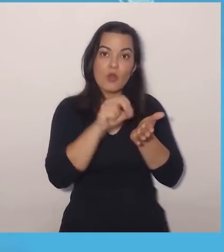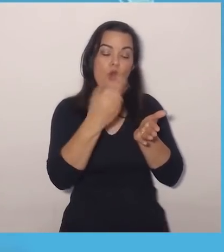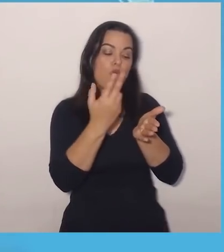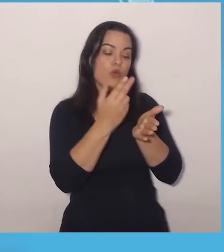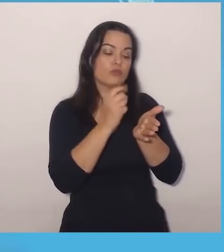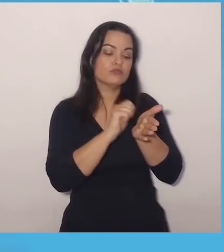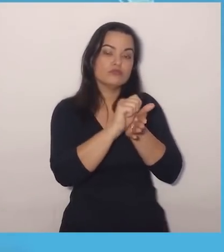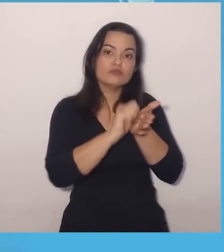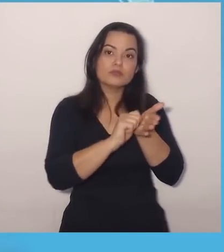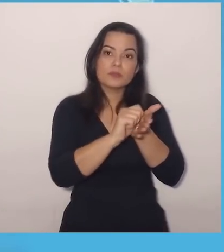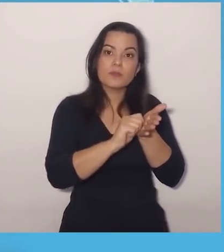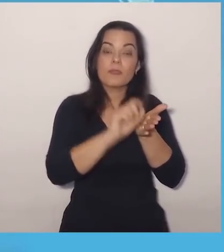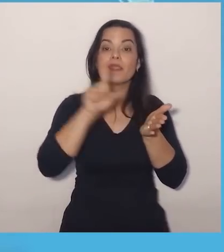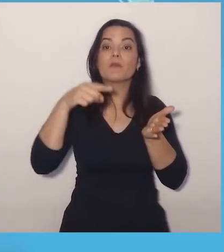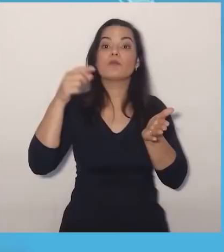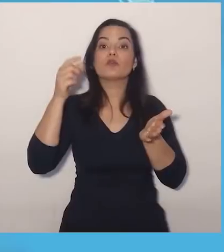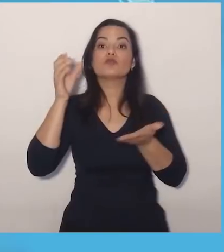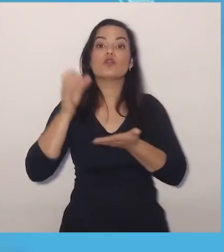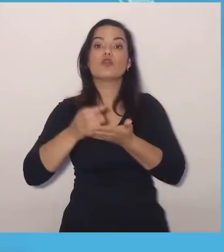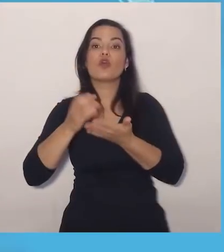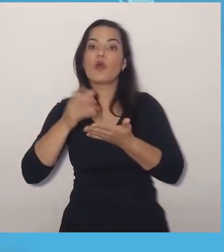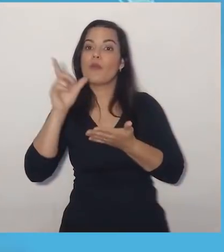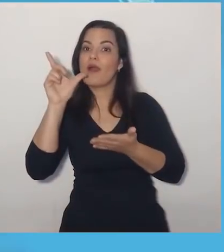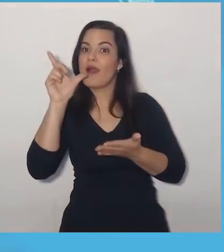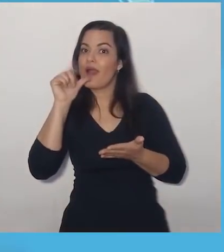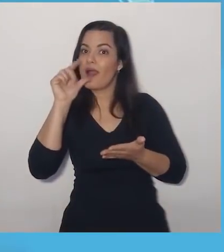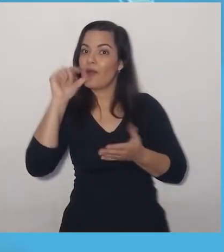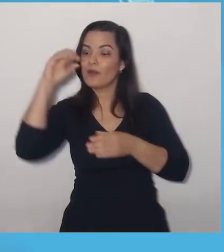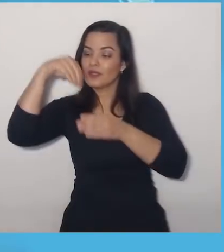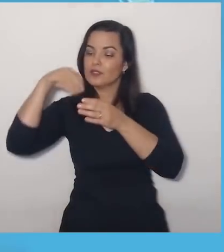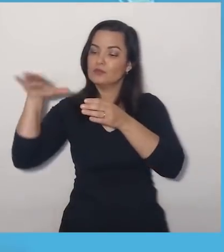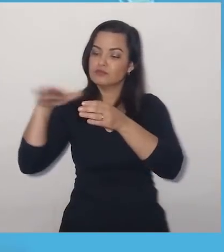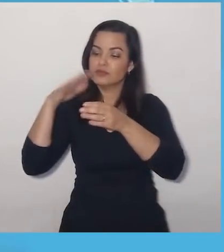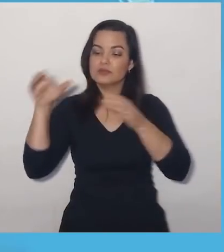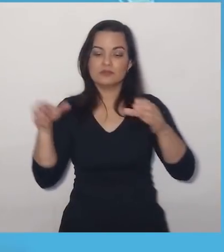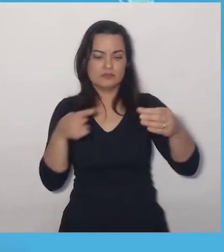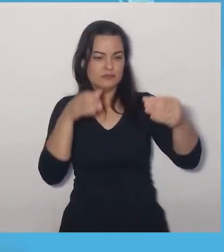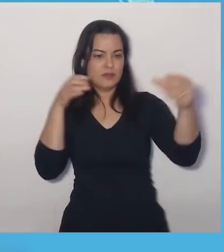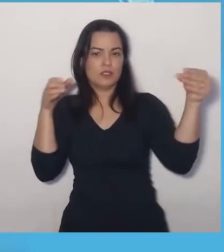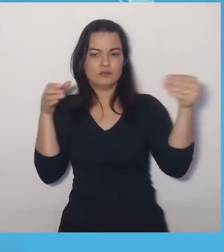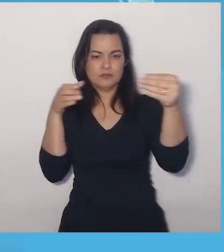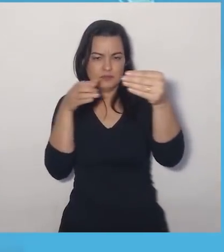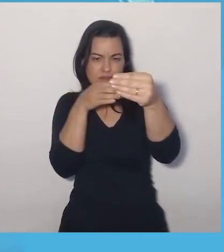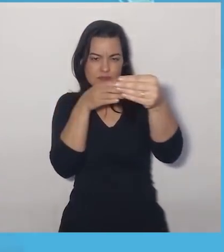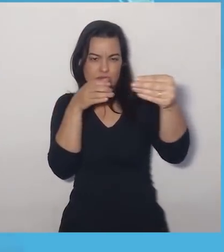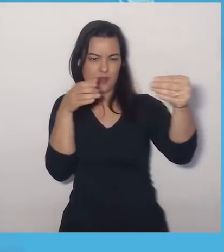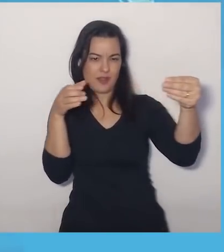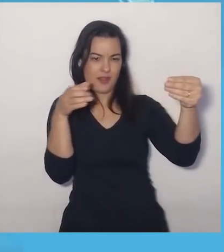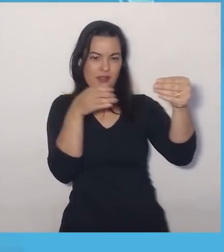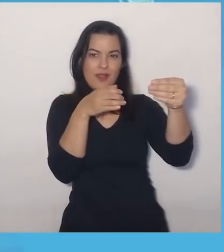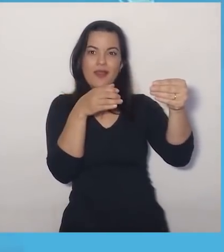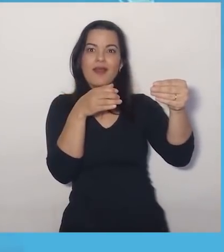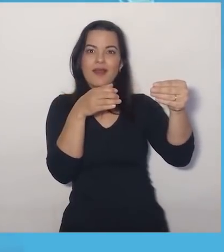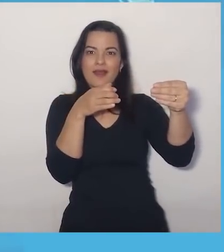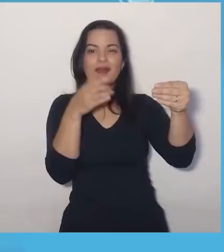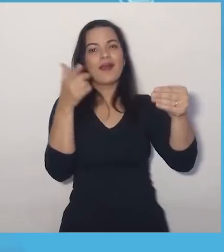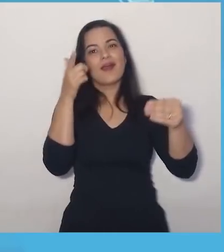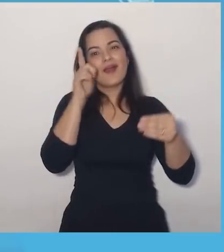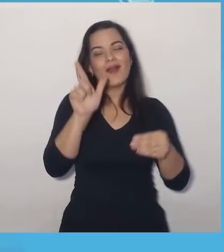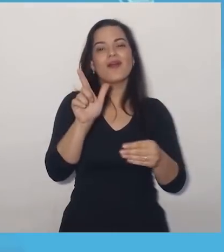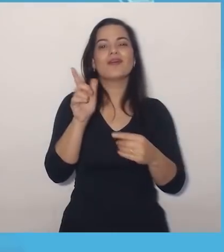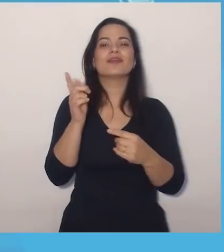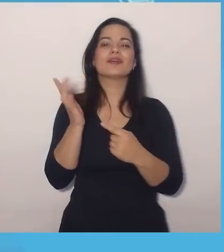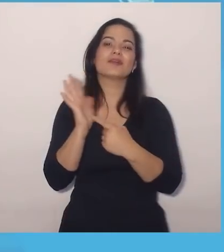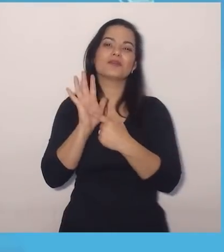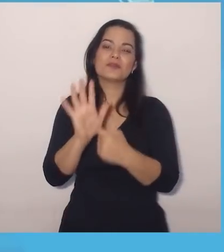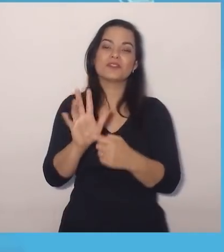depois pega um copo com água e passa o copo na frente da imagem. Você vai reproduzir aí o funcionamento